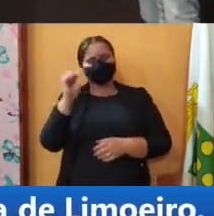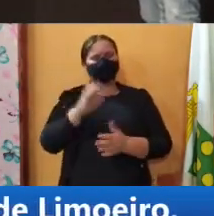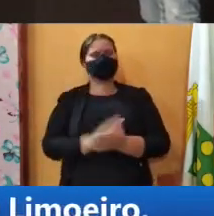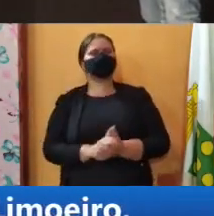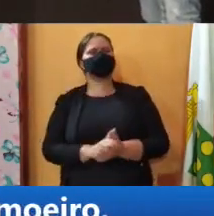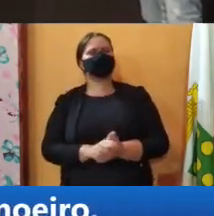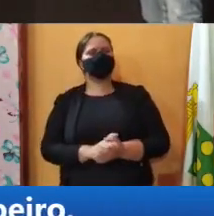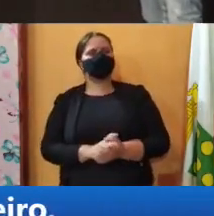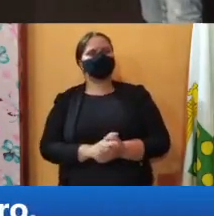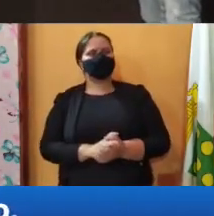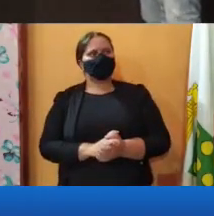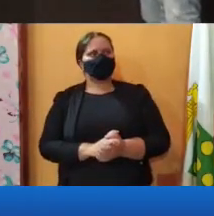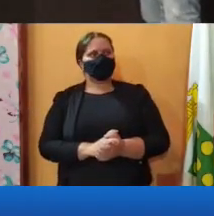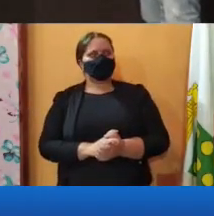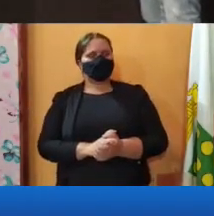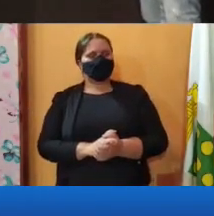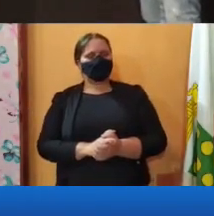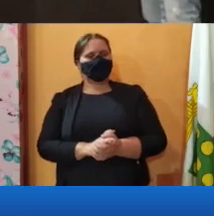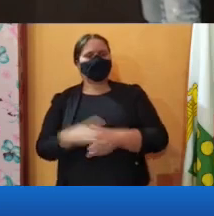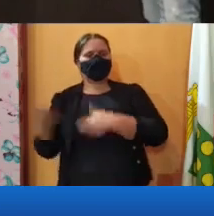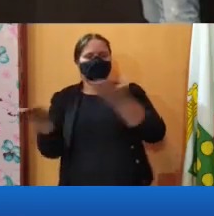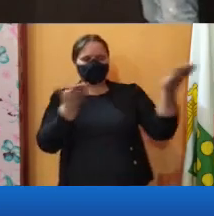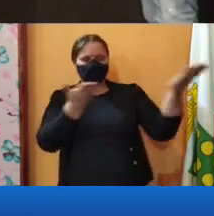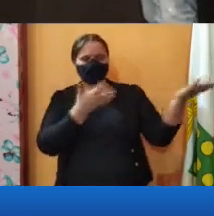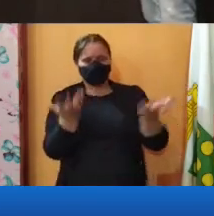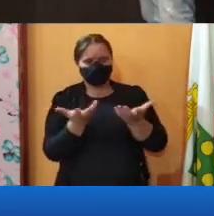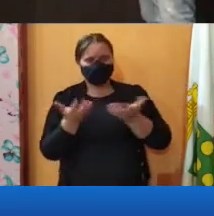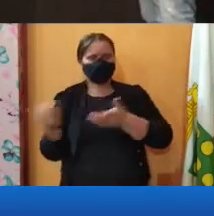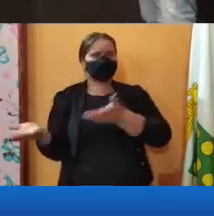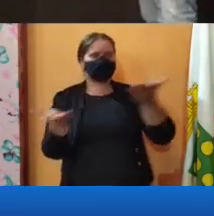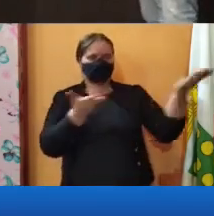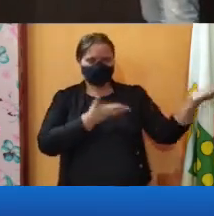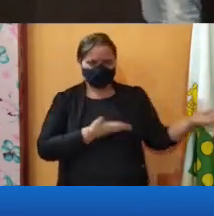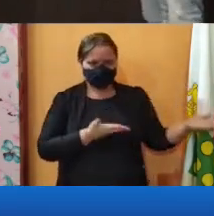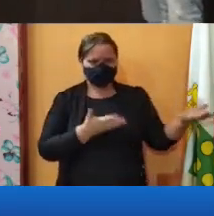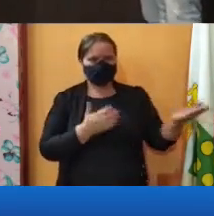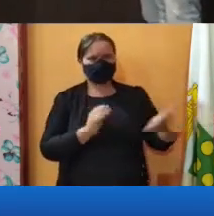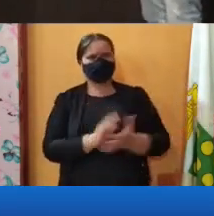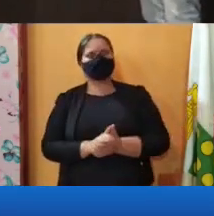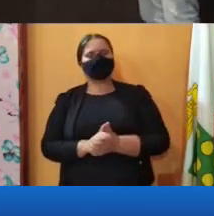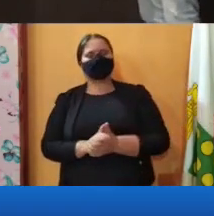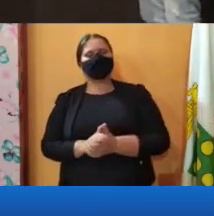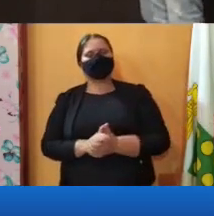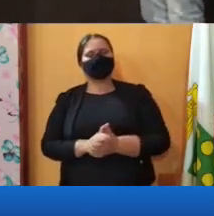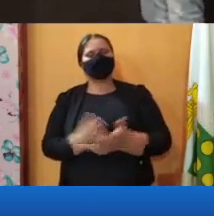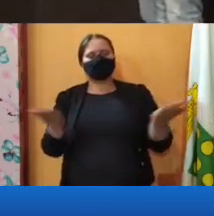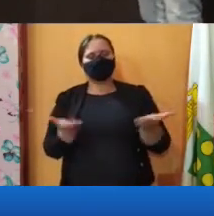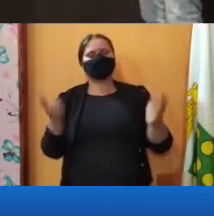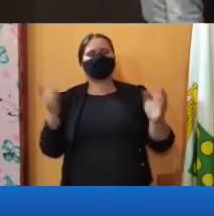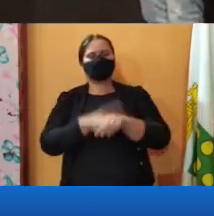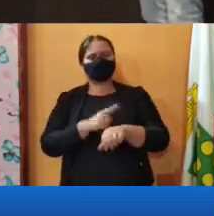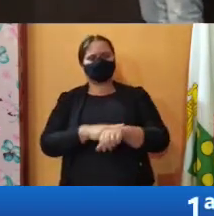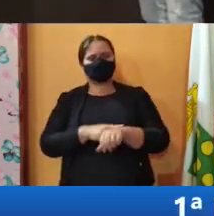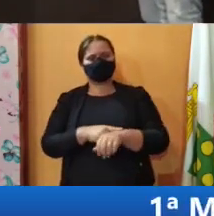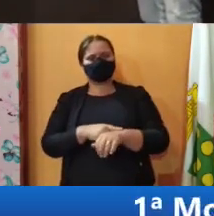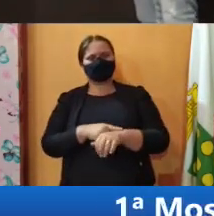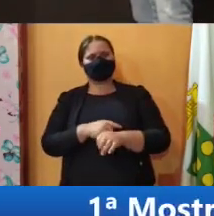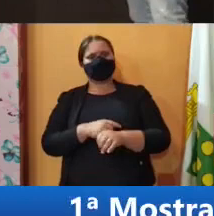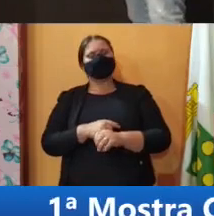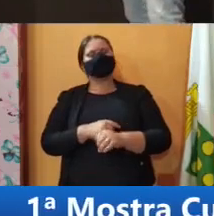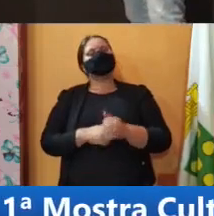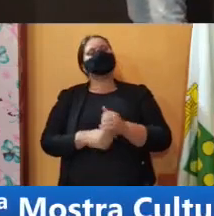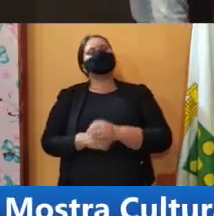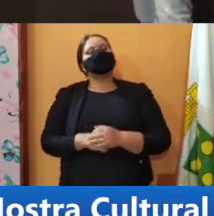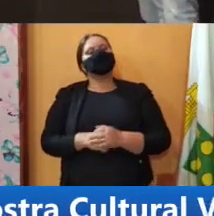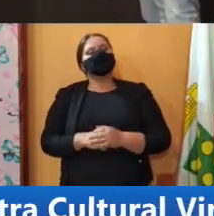Né? Quero fazer um convite de público. Aproveitar esse momento ao Instituto Histórico, Geográfico